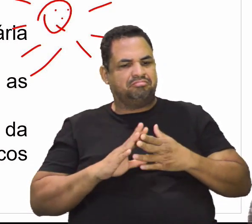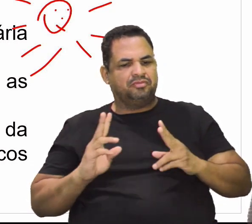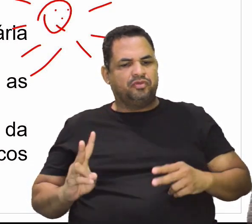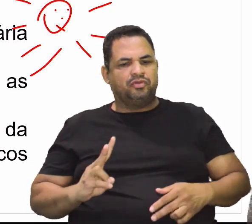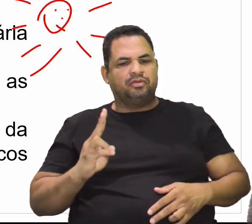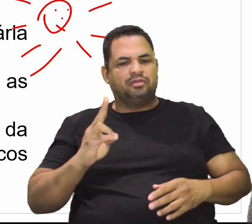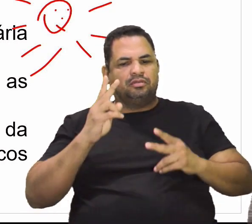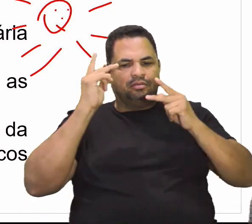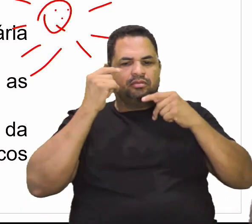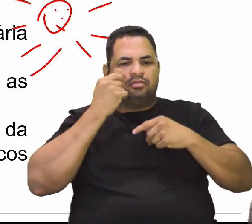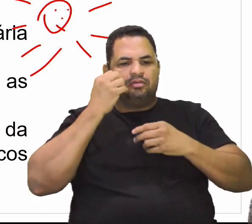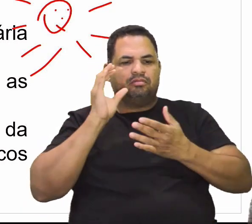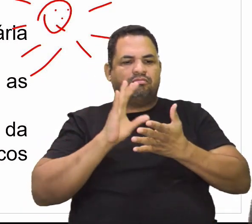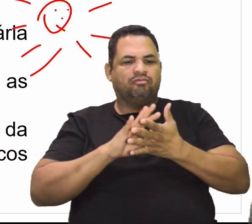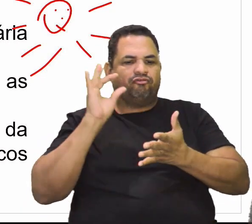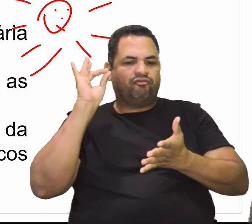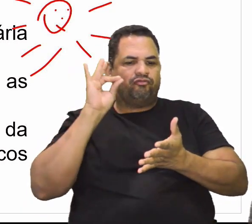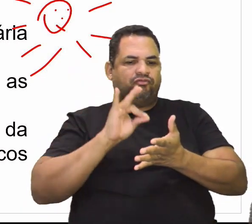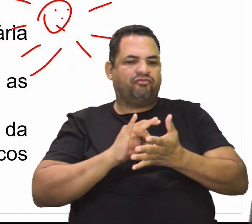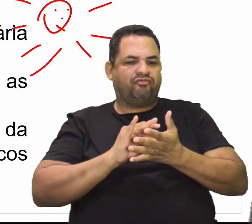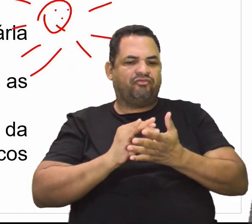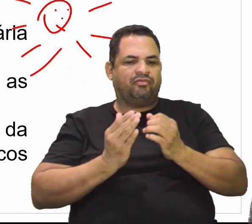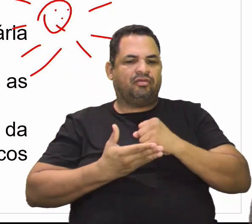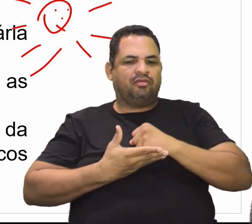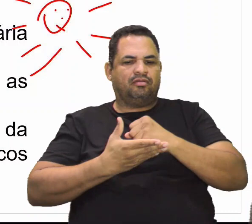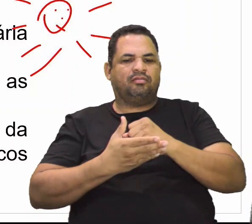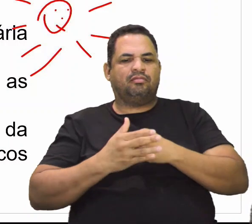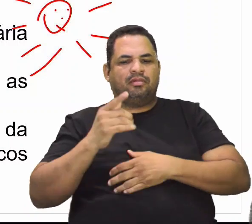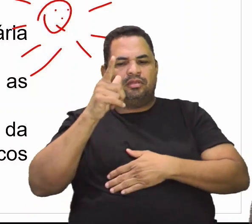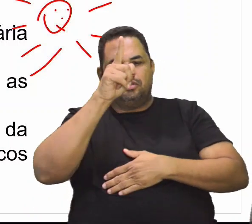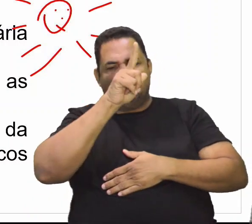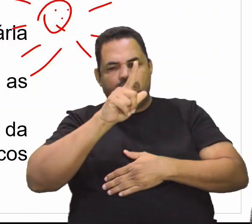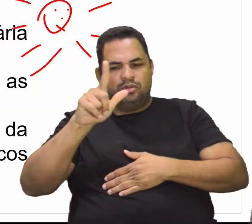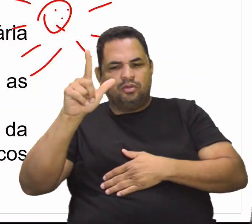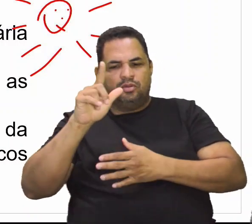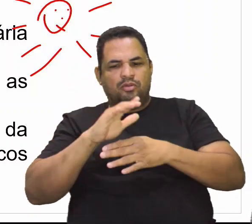Confirmar os fundamentos lógicos e empiristas da filosofia